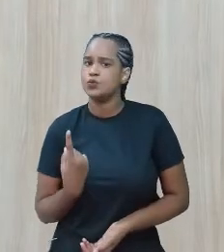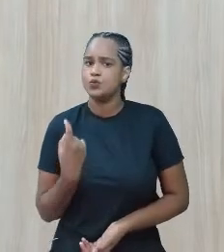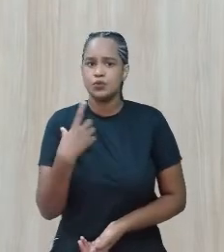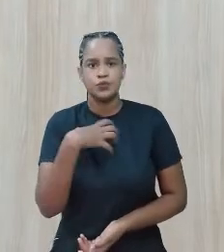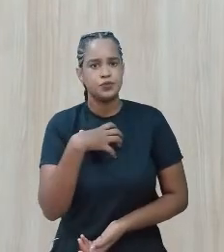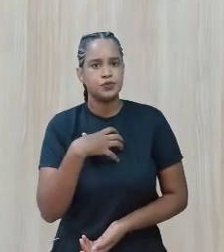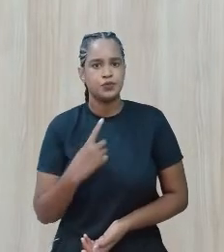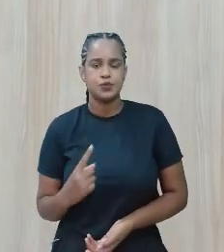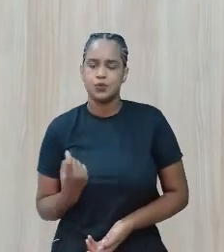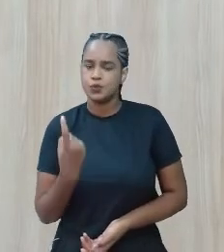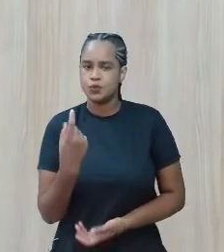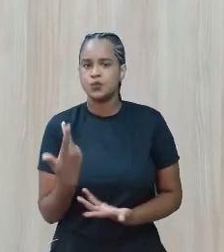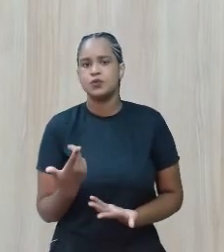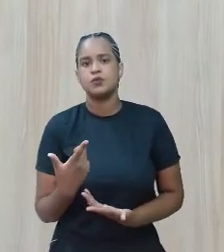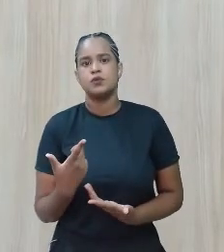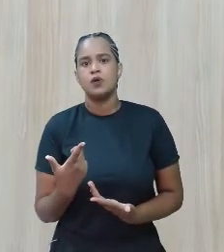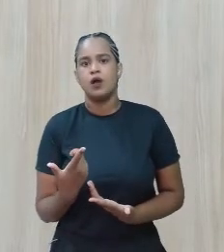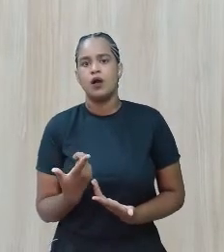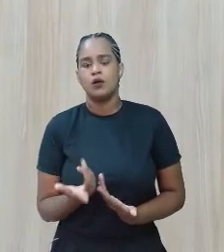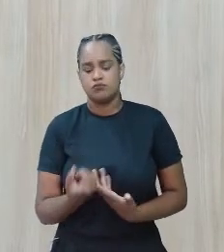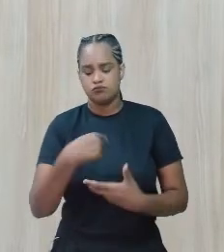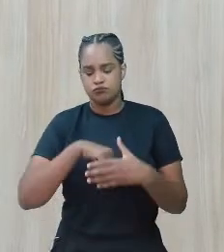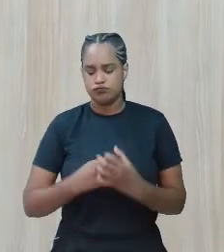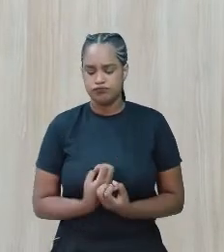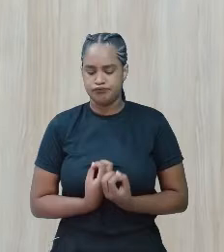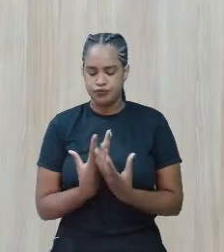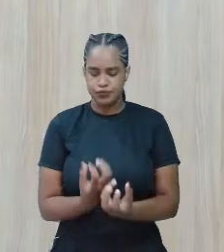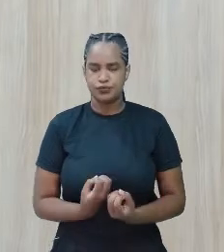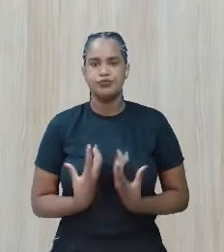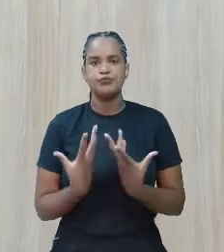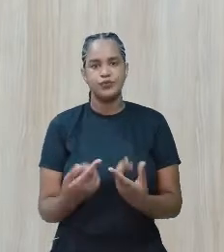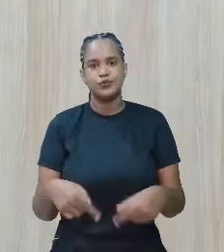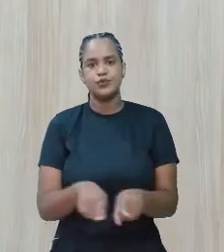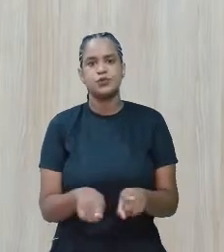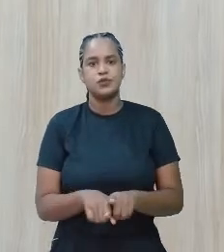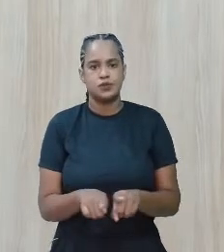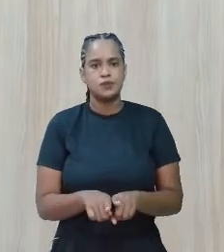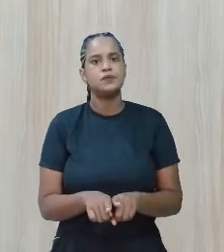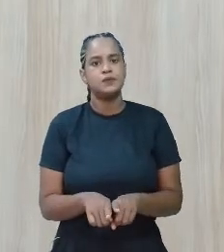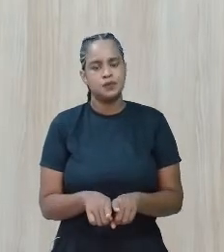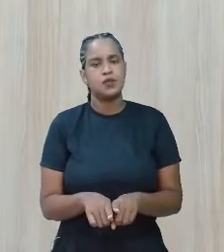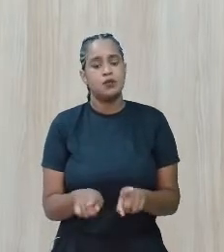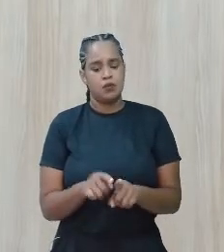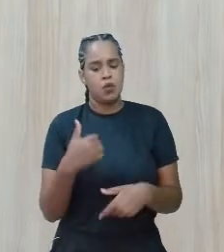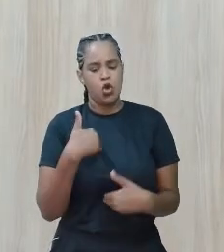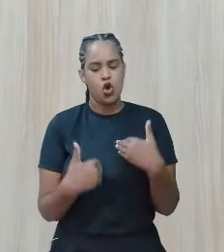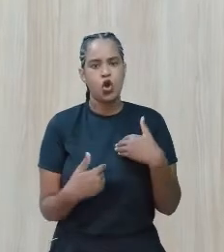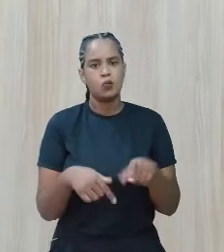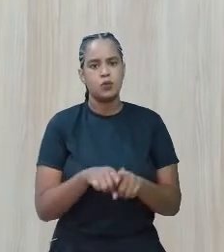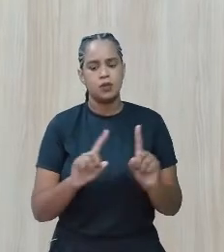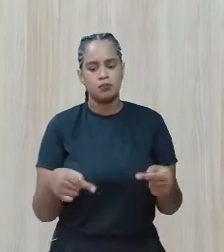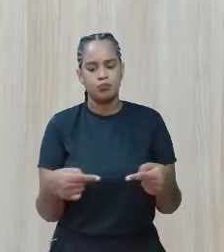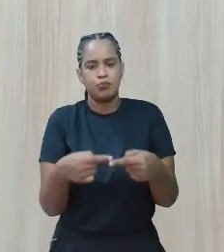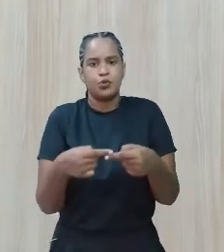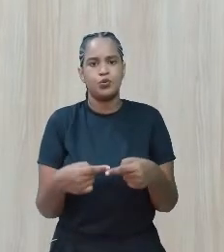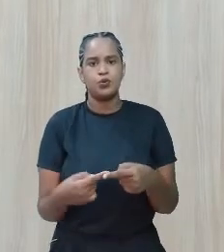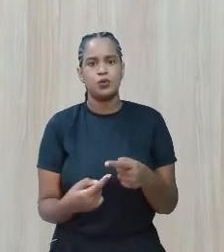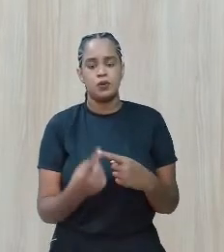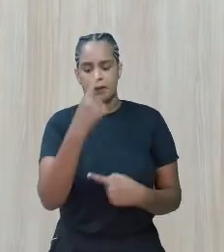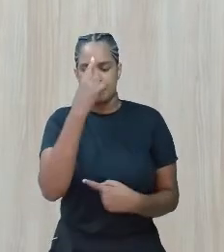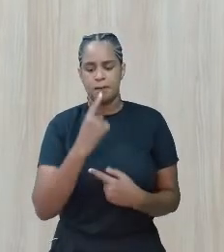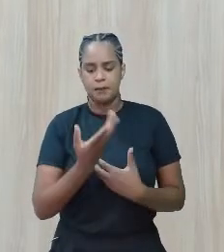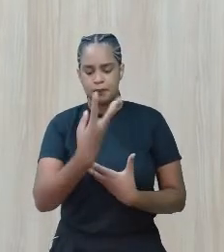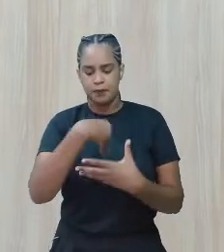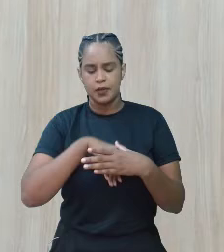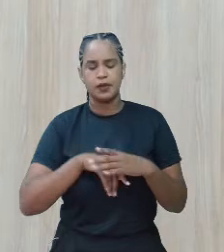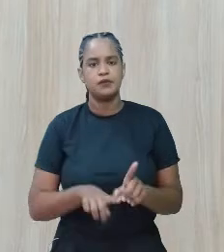né, que tem a ver com a sua personalidade, com a sua estrutura mesmo, até física, né, com a sua personalidade.